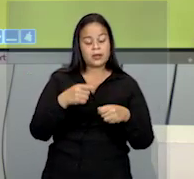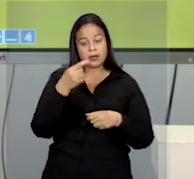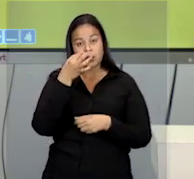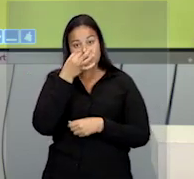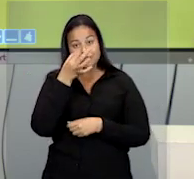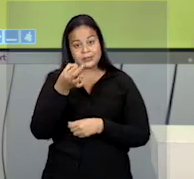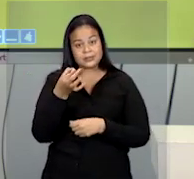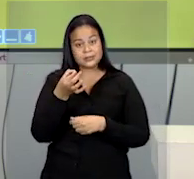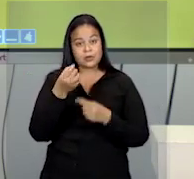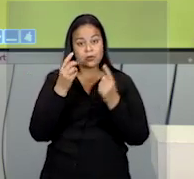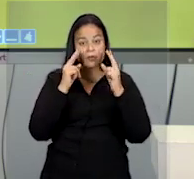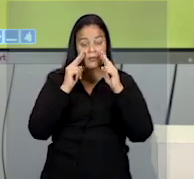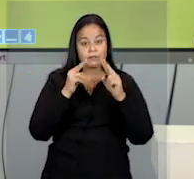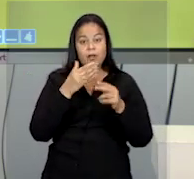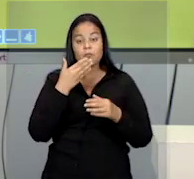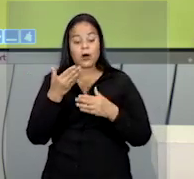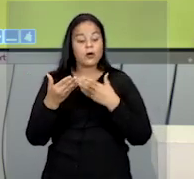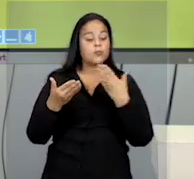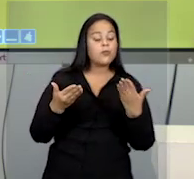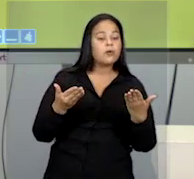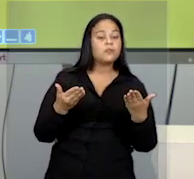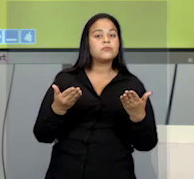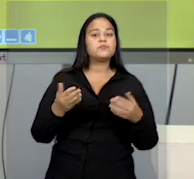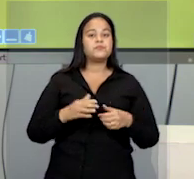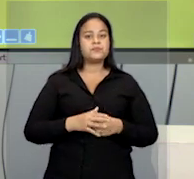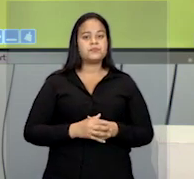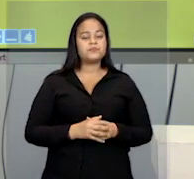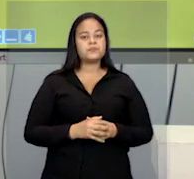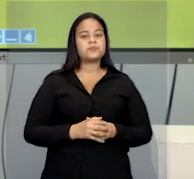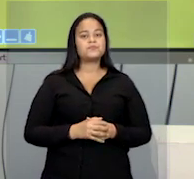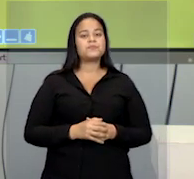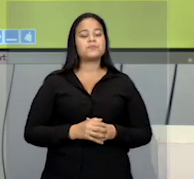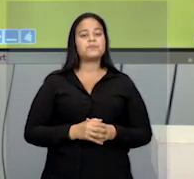Olha só, eu tenho aqui, ó,